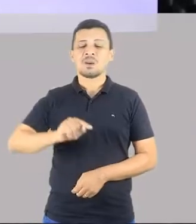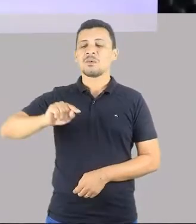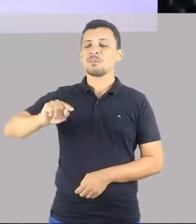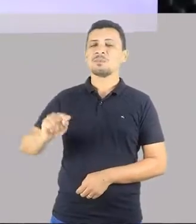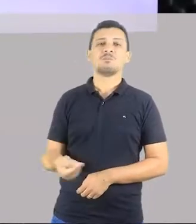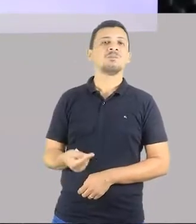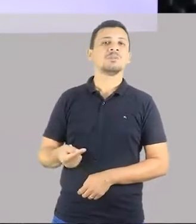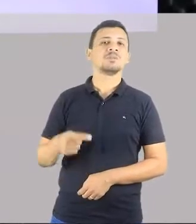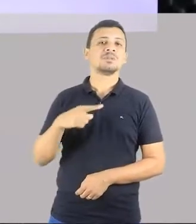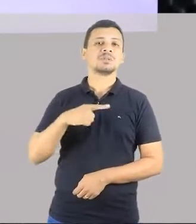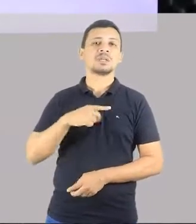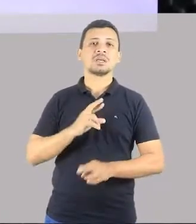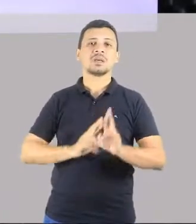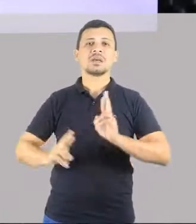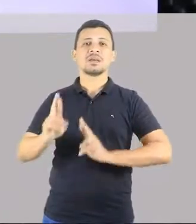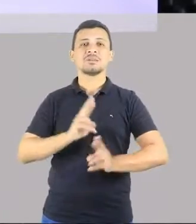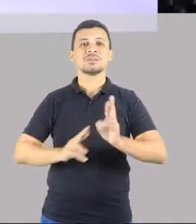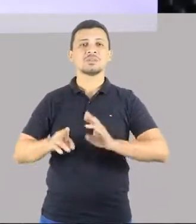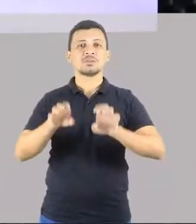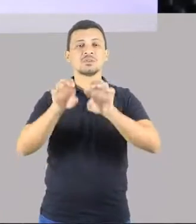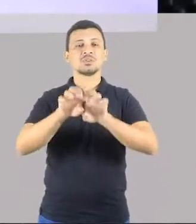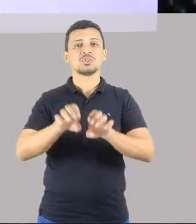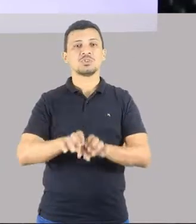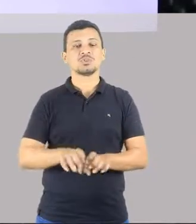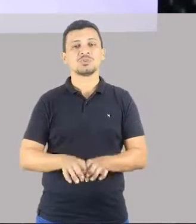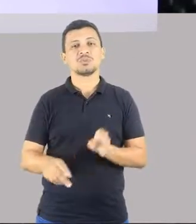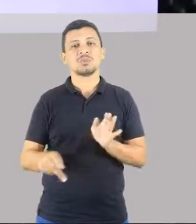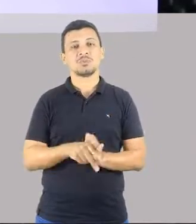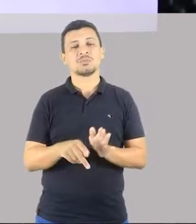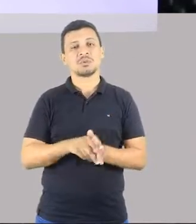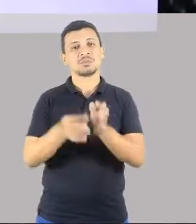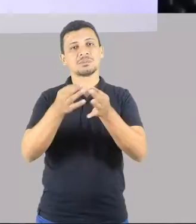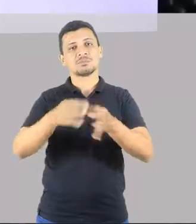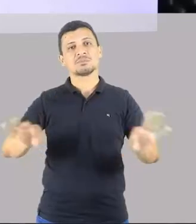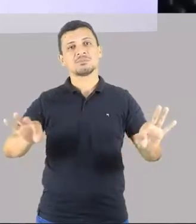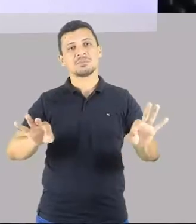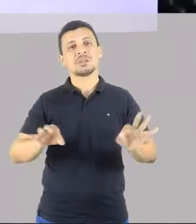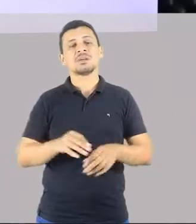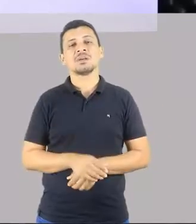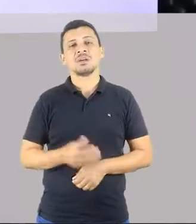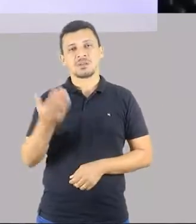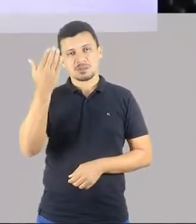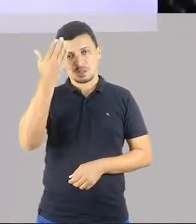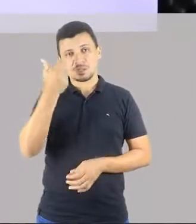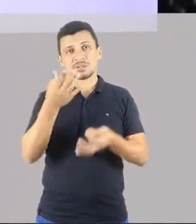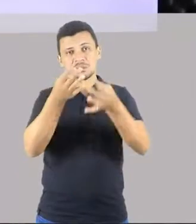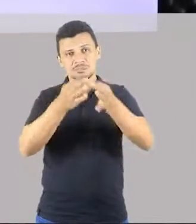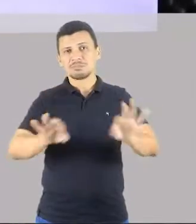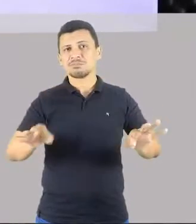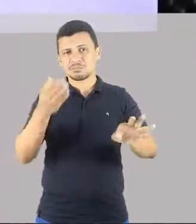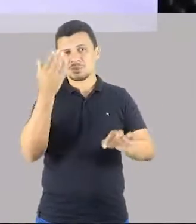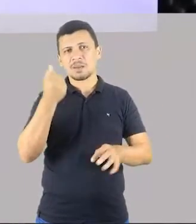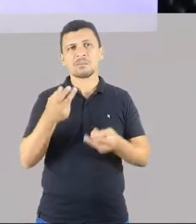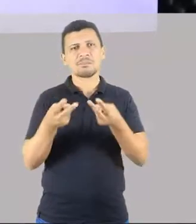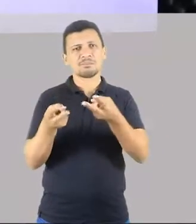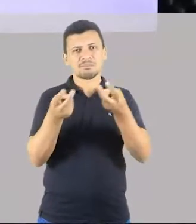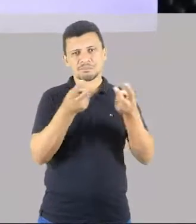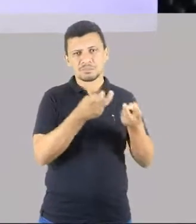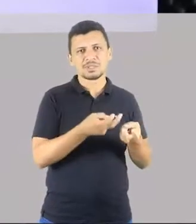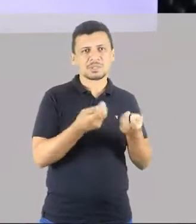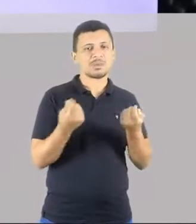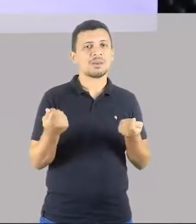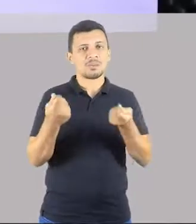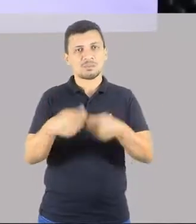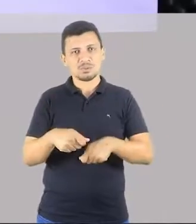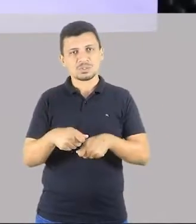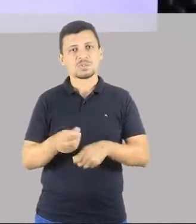relação direta com estruturas sintáticas. Então, se eu tenho uma boa noção de termos sintáticos, eu consigo perceber se é possível